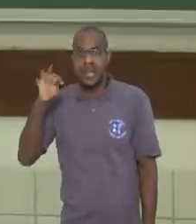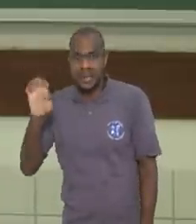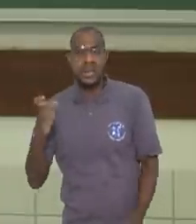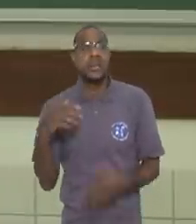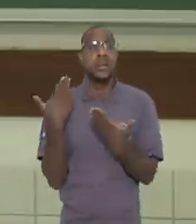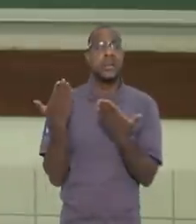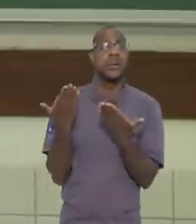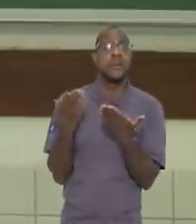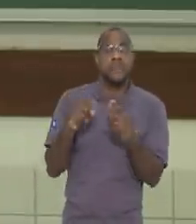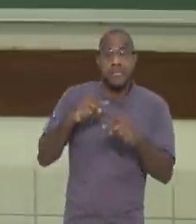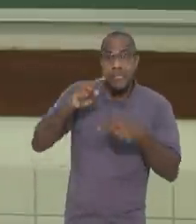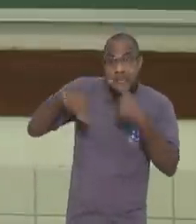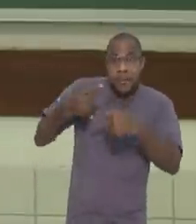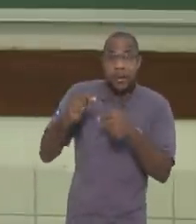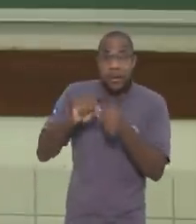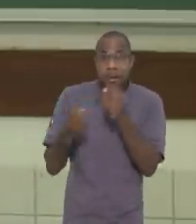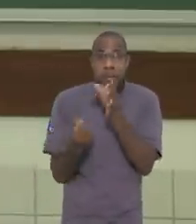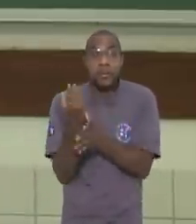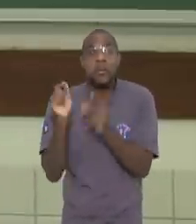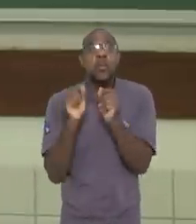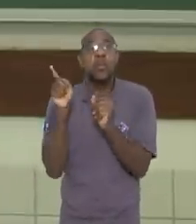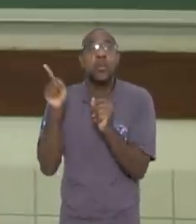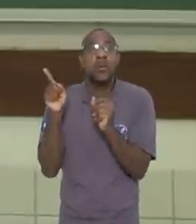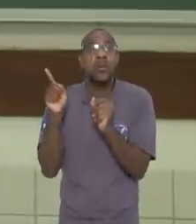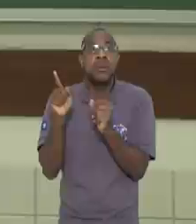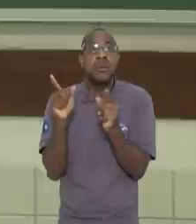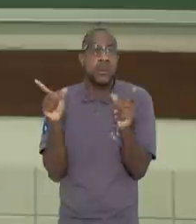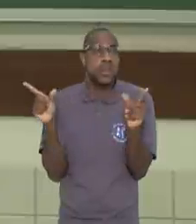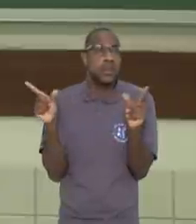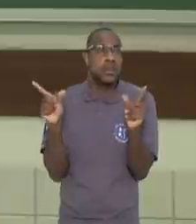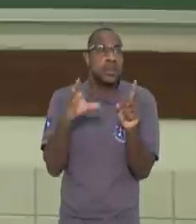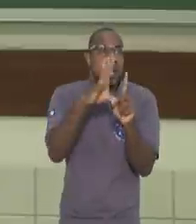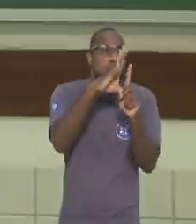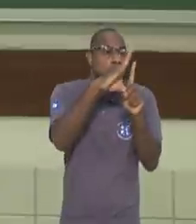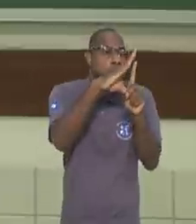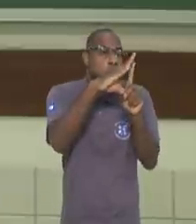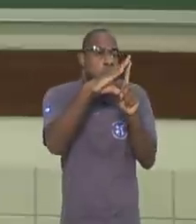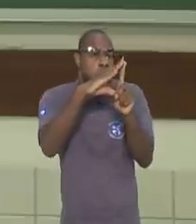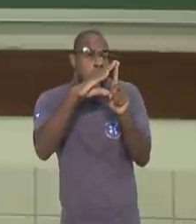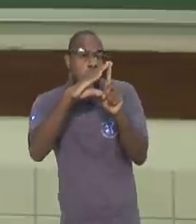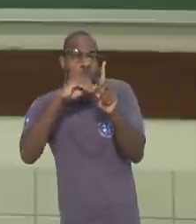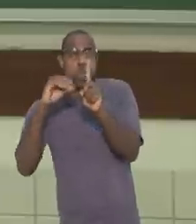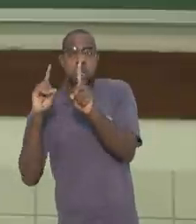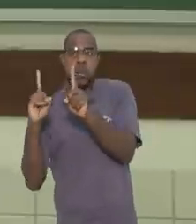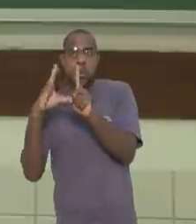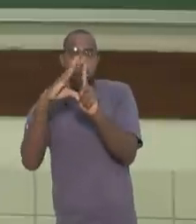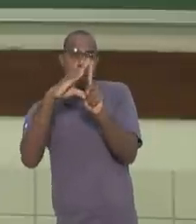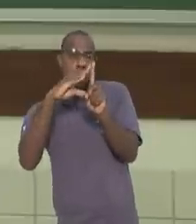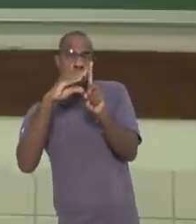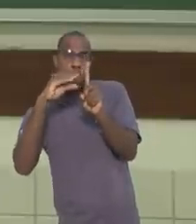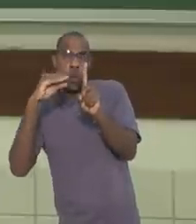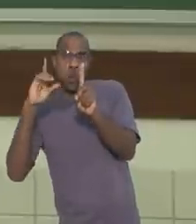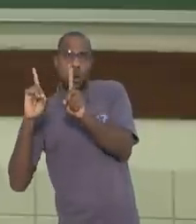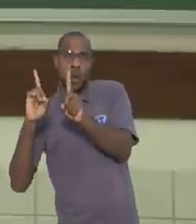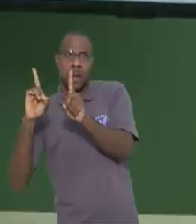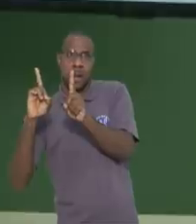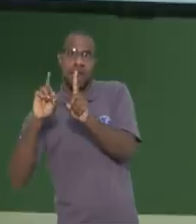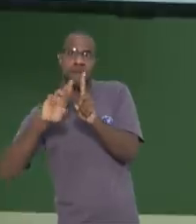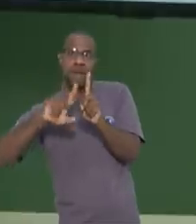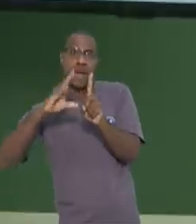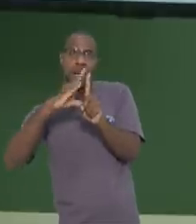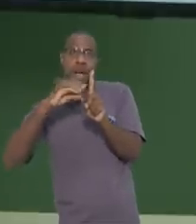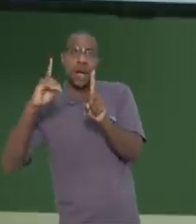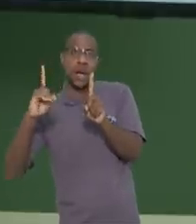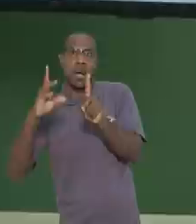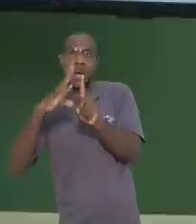eles fazem isso, qual é o próximo passo? Eles têm que clonar esse plasmídio novo aqui. Para quê? Porque eles querem várias cópias, então eles